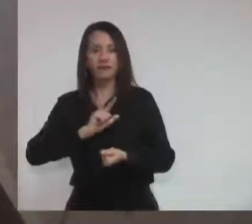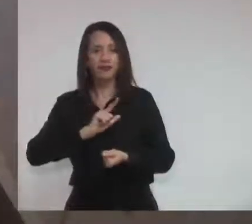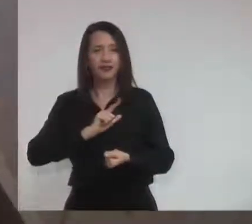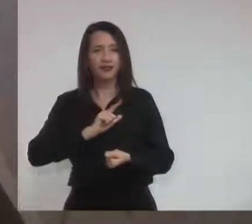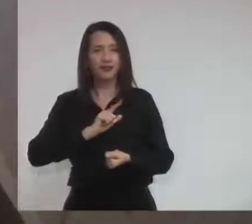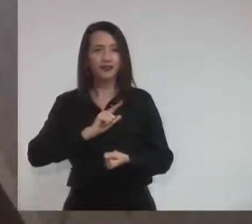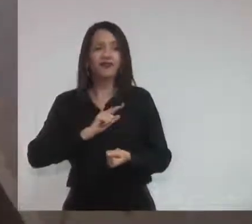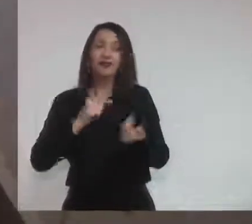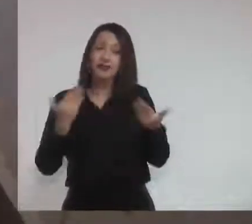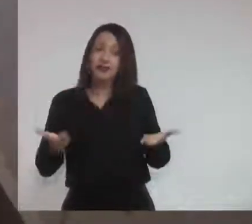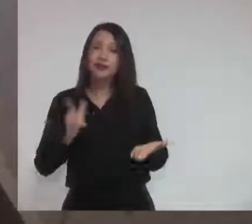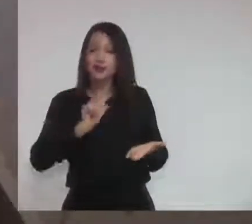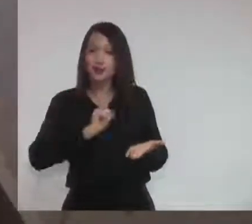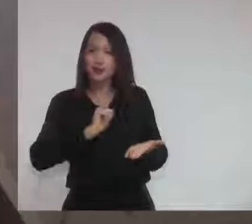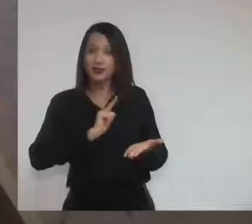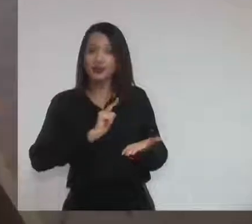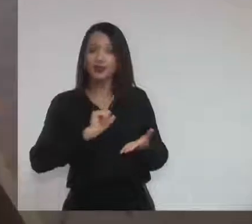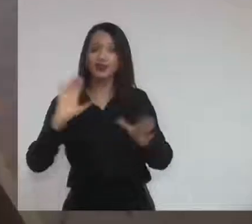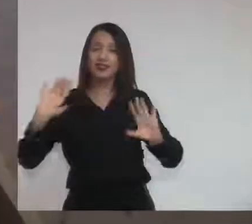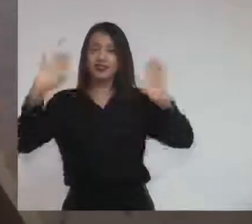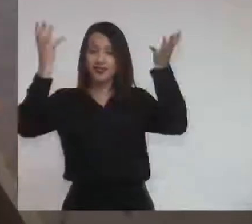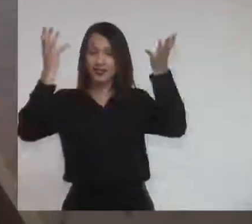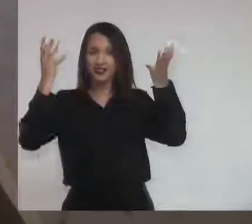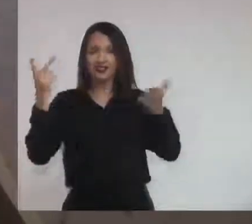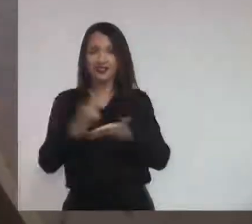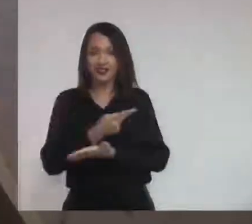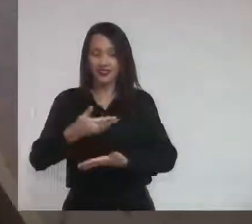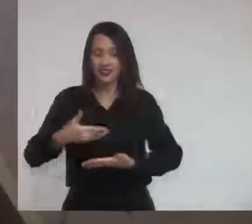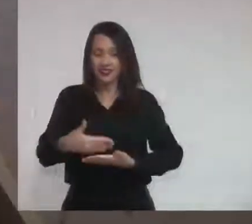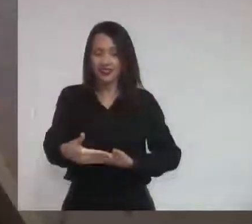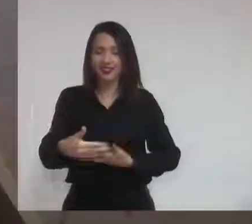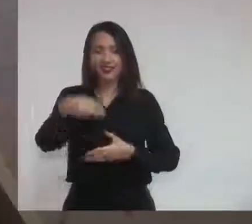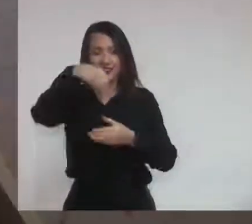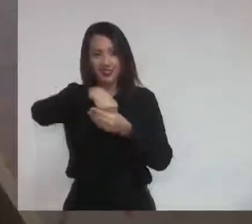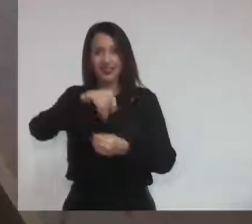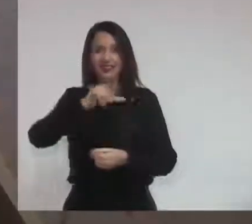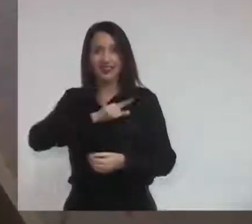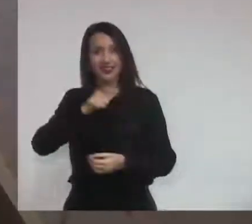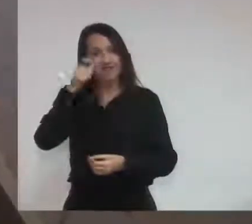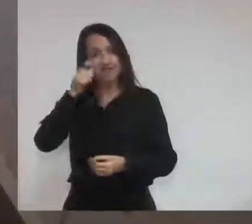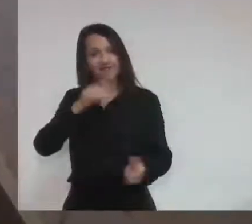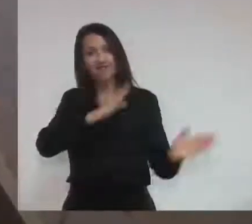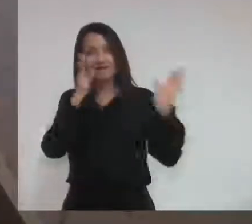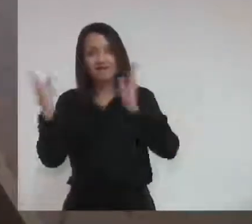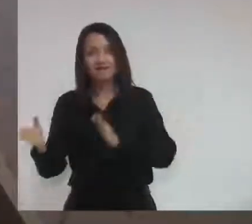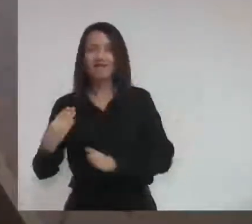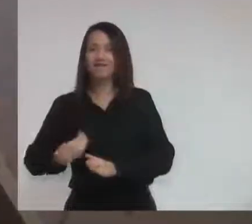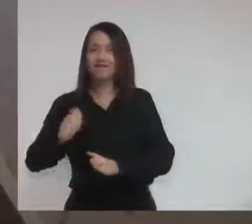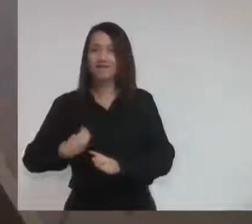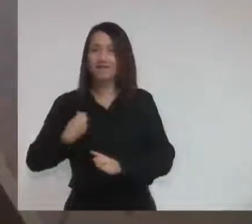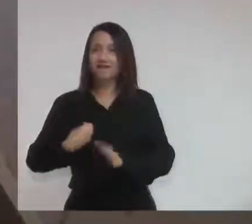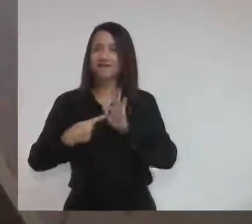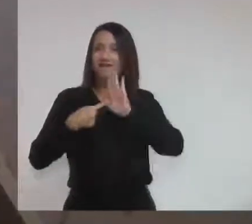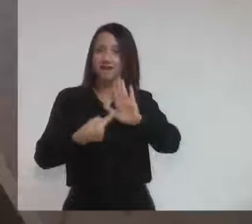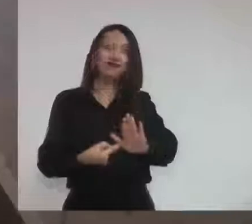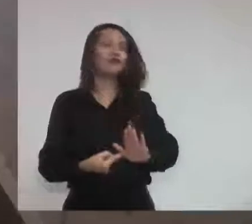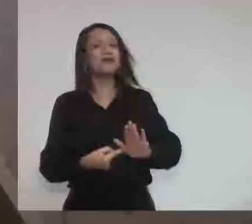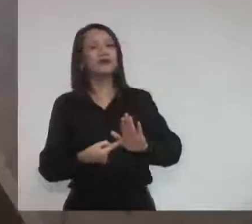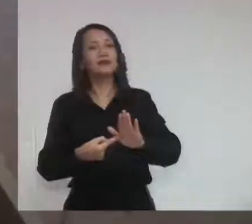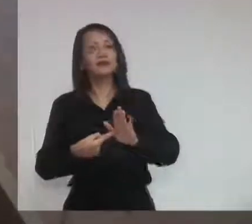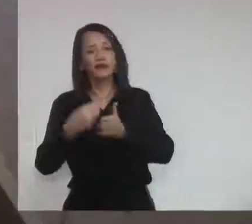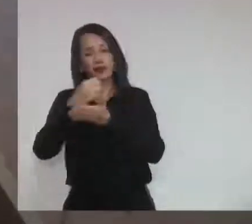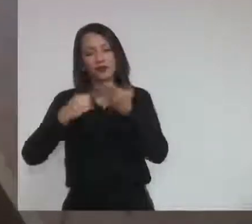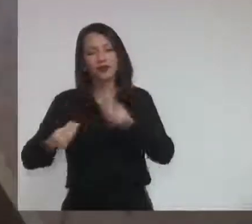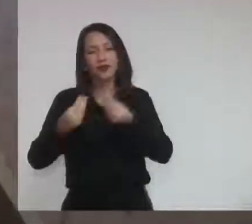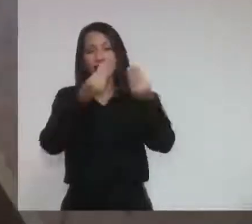né? Tanto dentro dos eventos como fora deles. A gente, nesse evento, inclusive, nós enviamos ofício para o CONBEA,